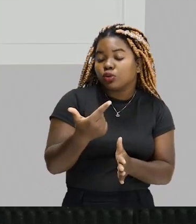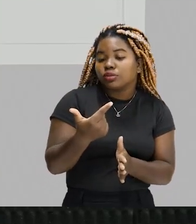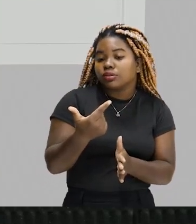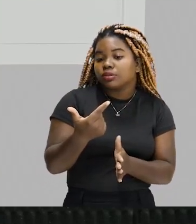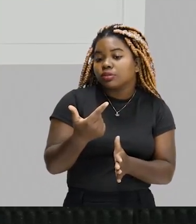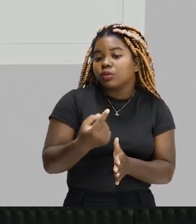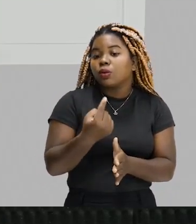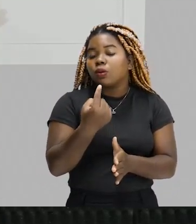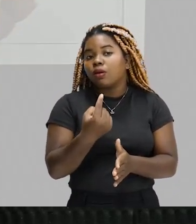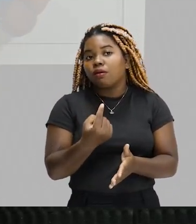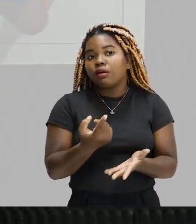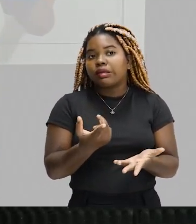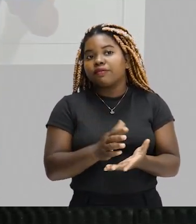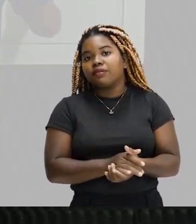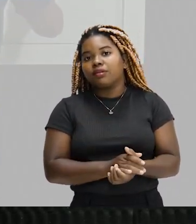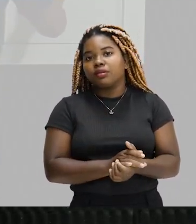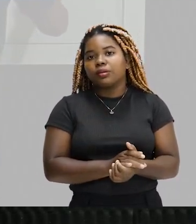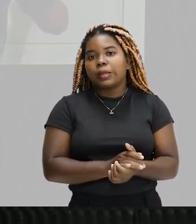2 vai ser igual a 0.